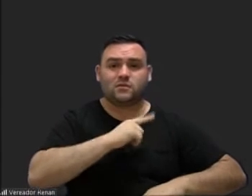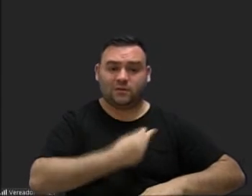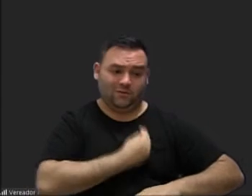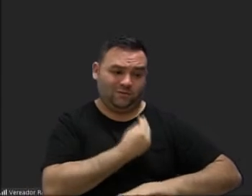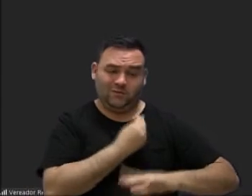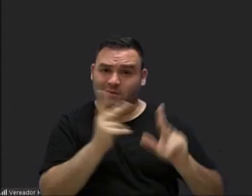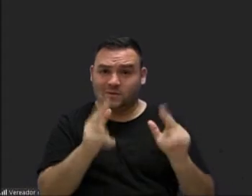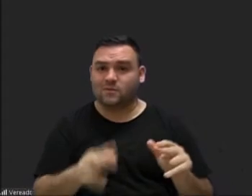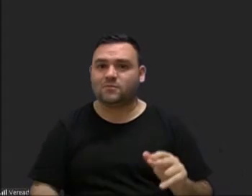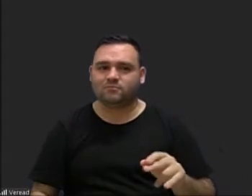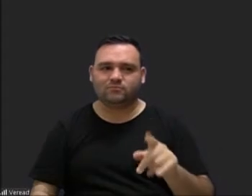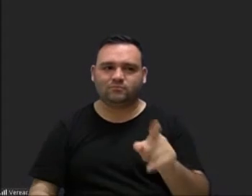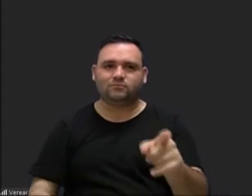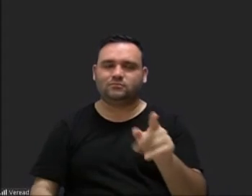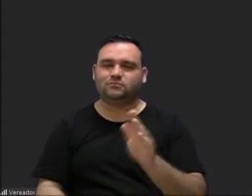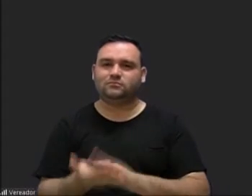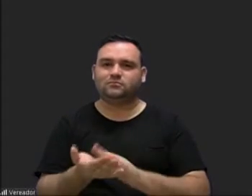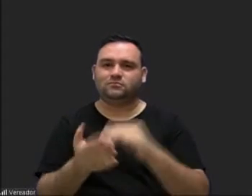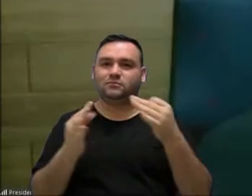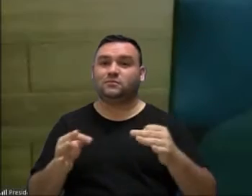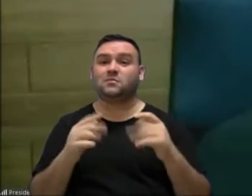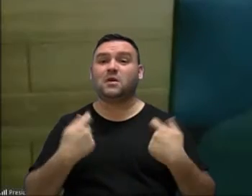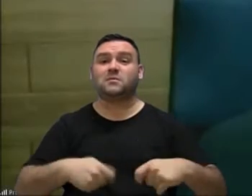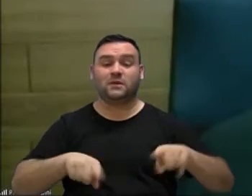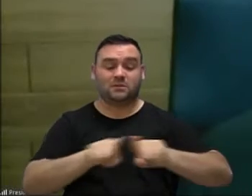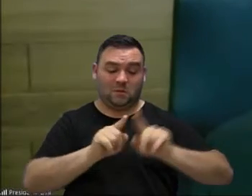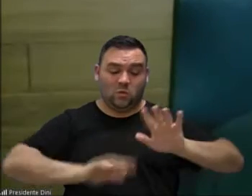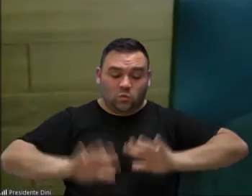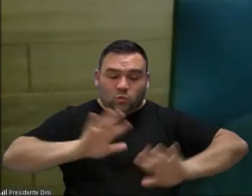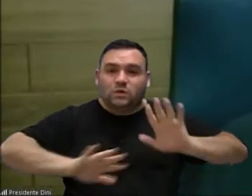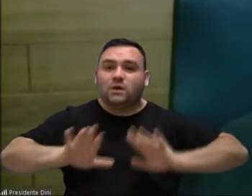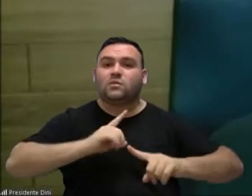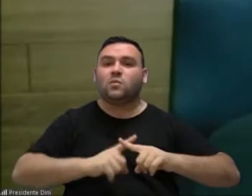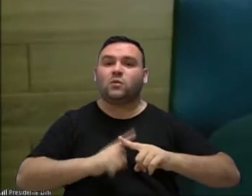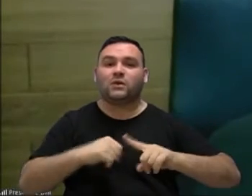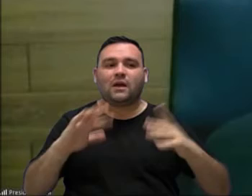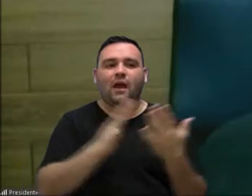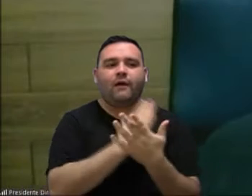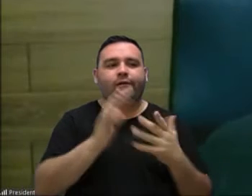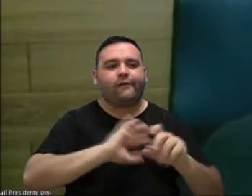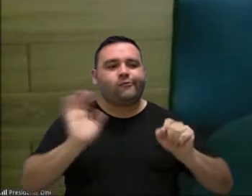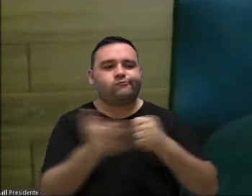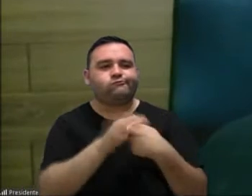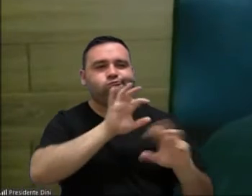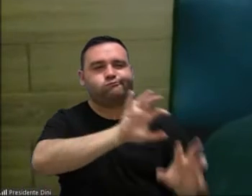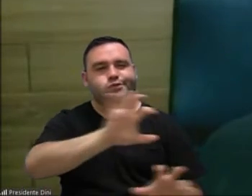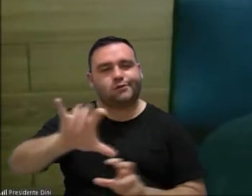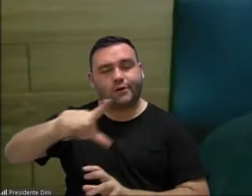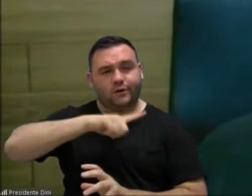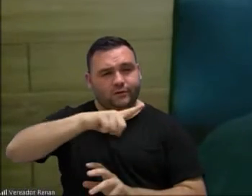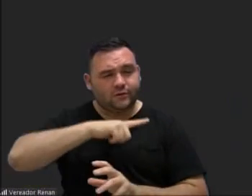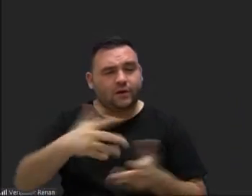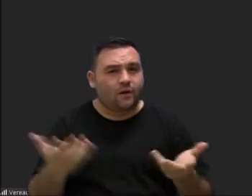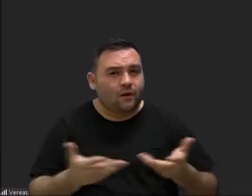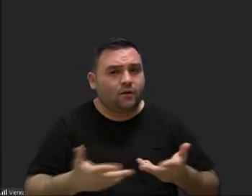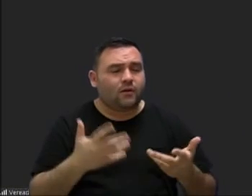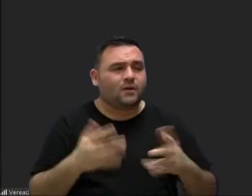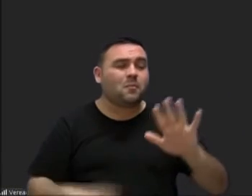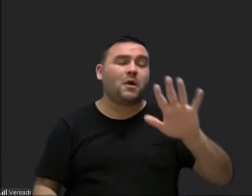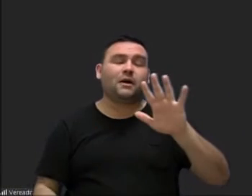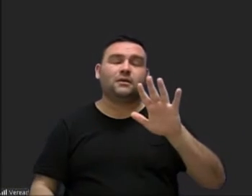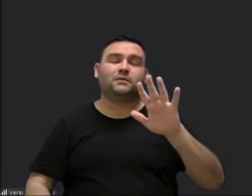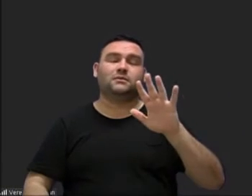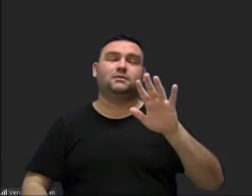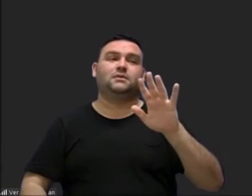você tem razão mas eu tenho que tomar muito cuidado porque forças obscuras estão acontecendo mas daí